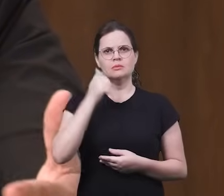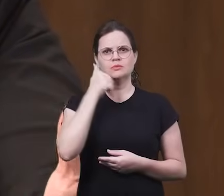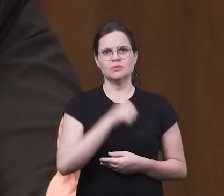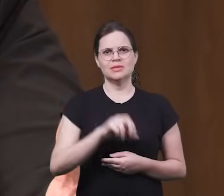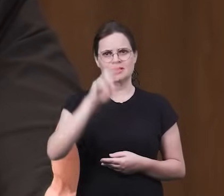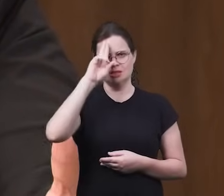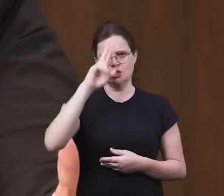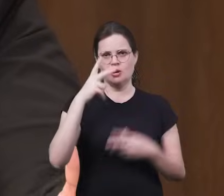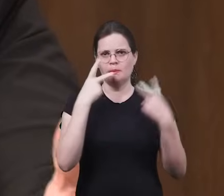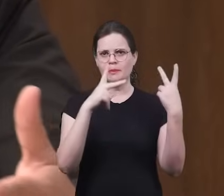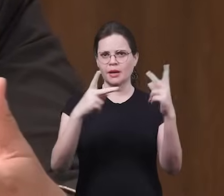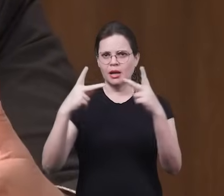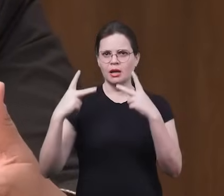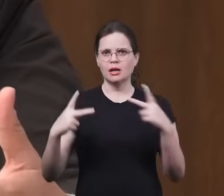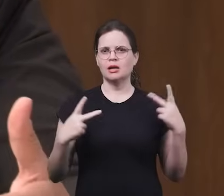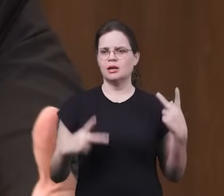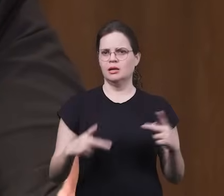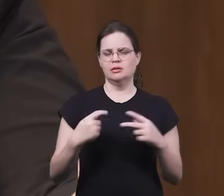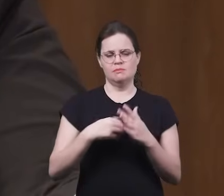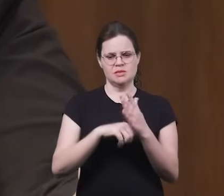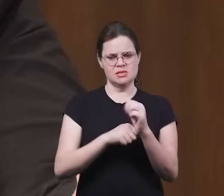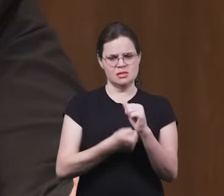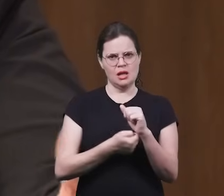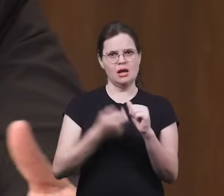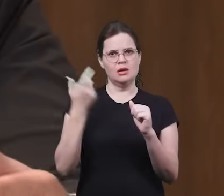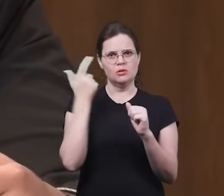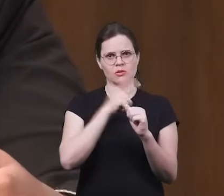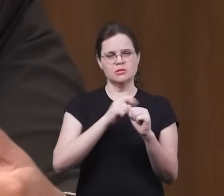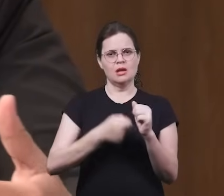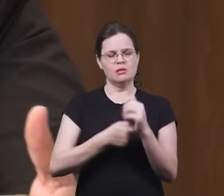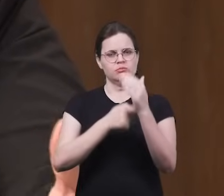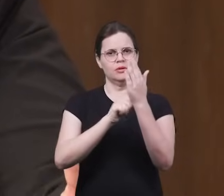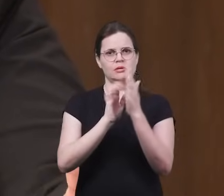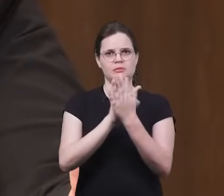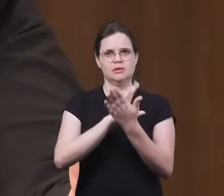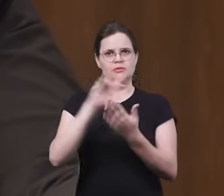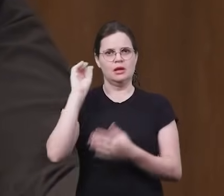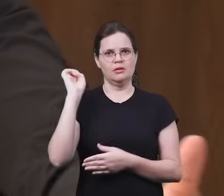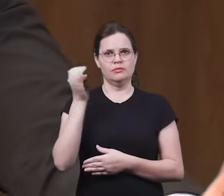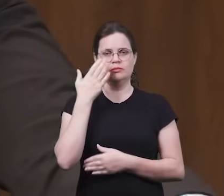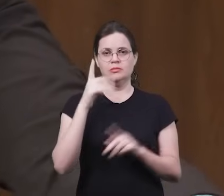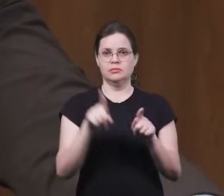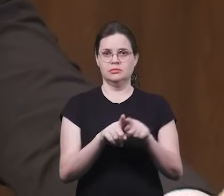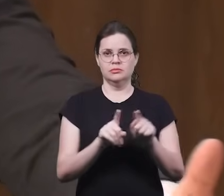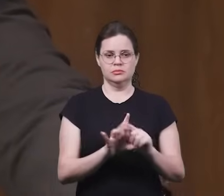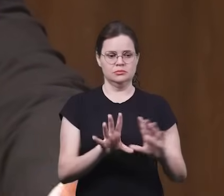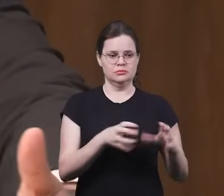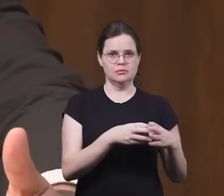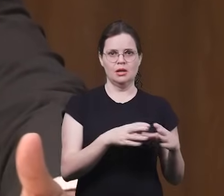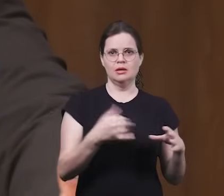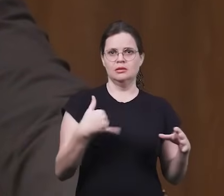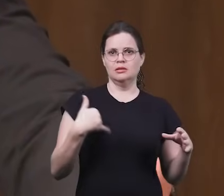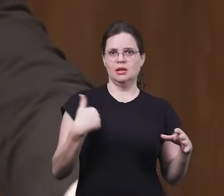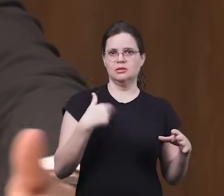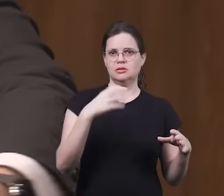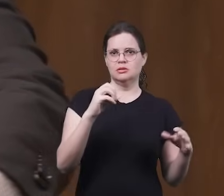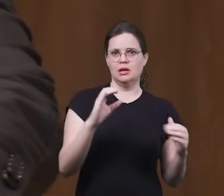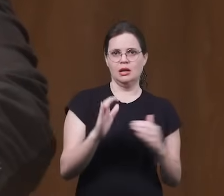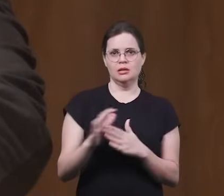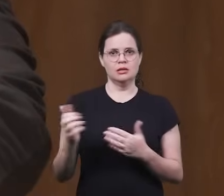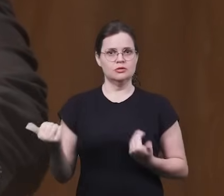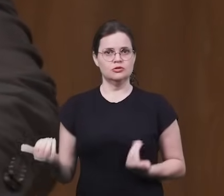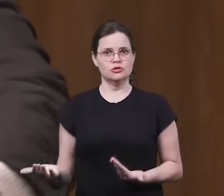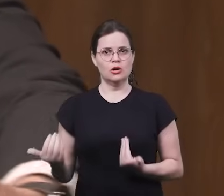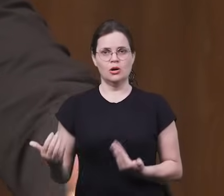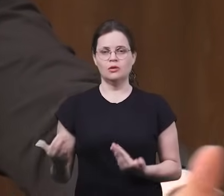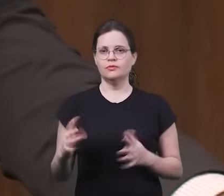temos senhoras que pregam e que têm um alcance na palavra maravilhoso. A todas as nossas classes, de 0 até jovem, até